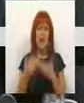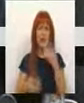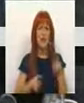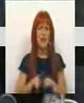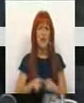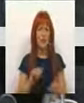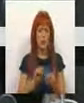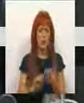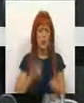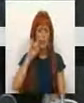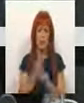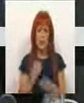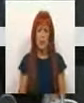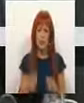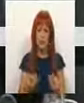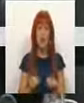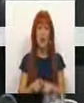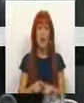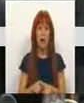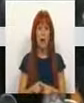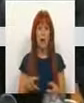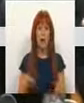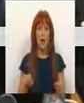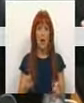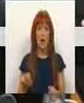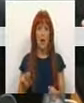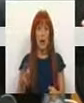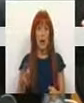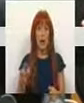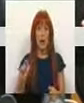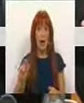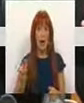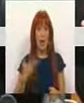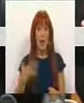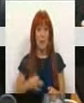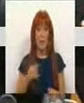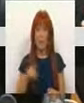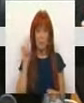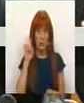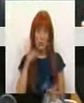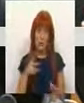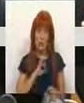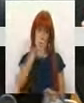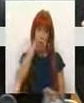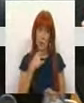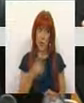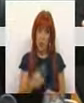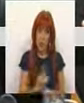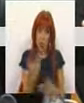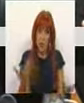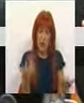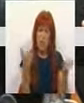caderno reivindicativo que foi entregue pela Associação Portuguesa de Radiodifusão e que eu acho que mereciam aqui uma palavra do Sr. Ministro.